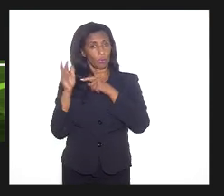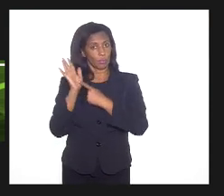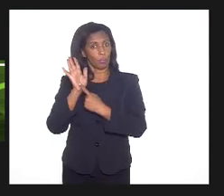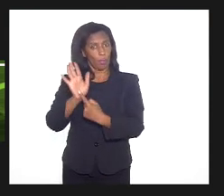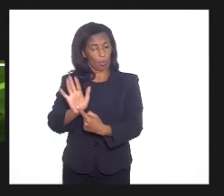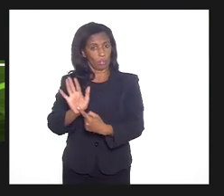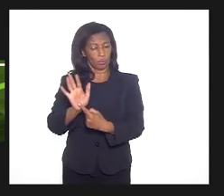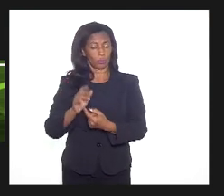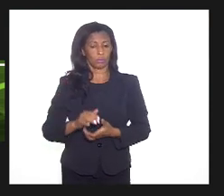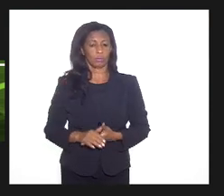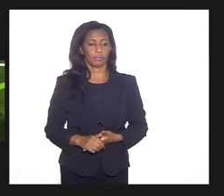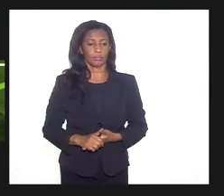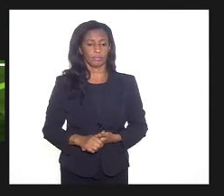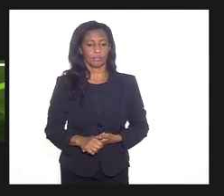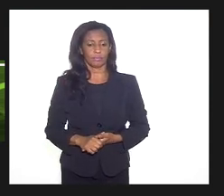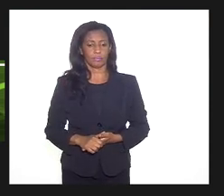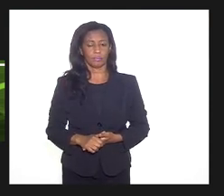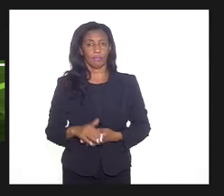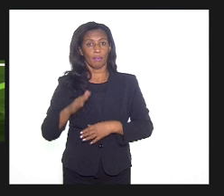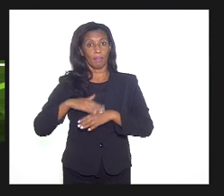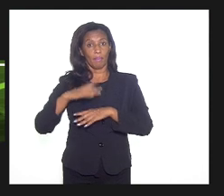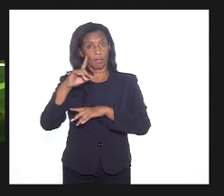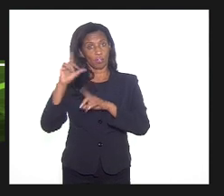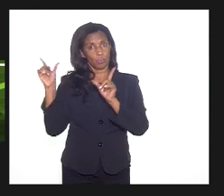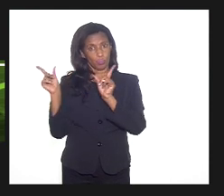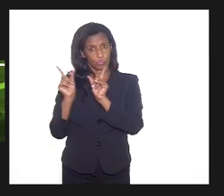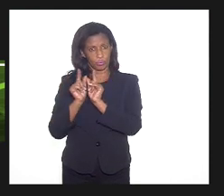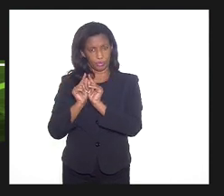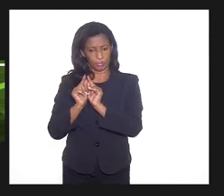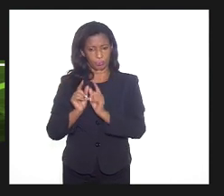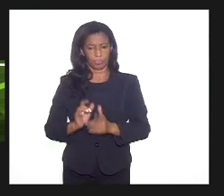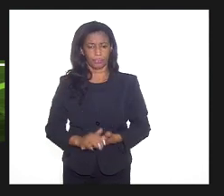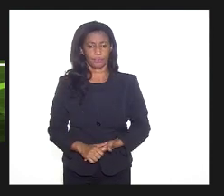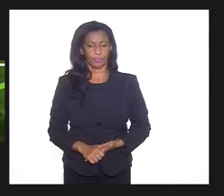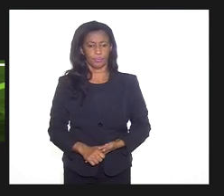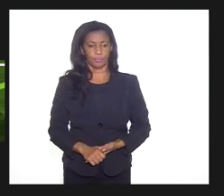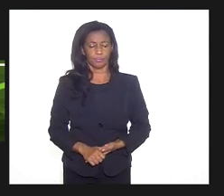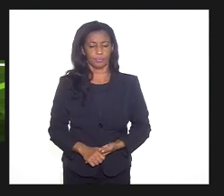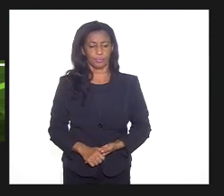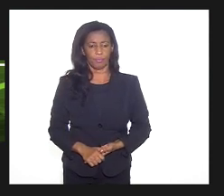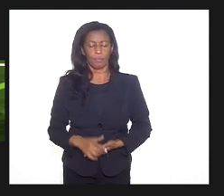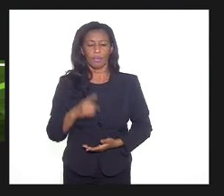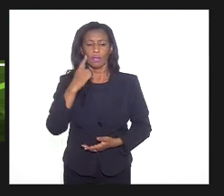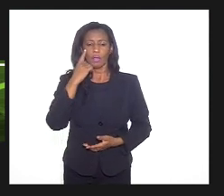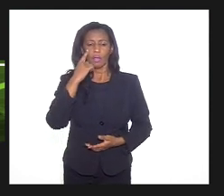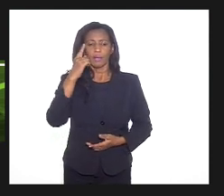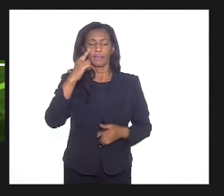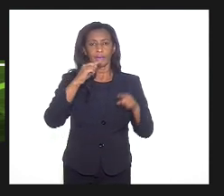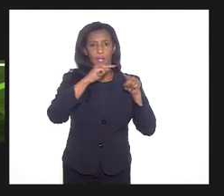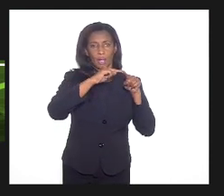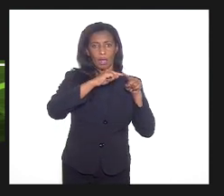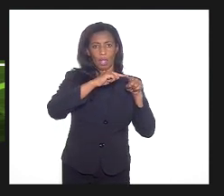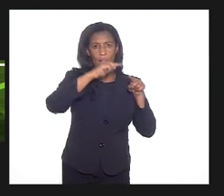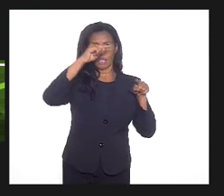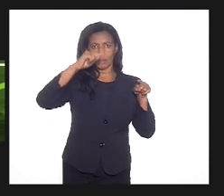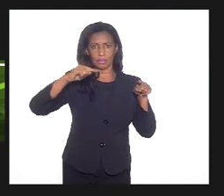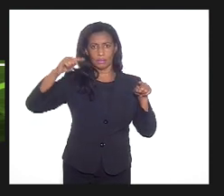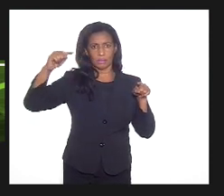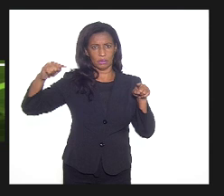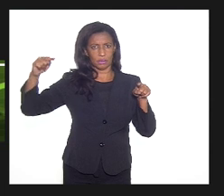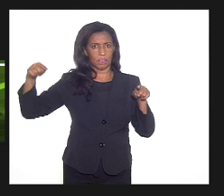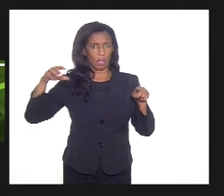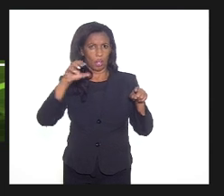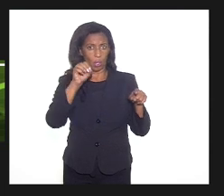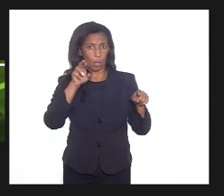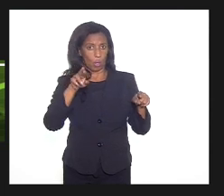resultado nominal mais reduzido, né? Então, vocês veem que aqui tem a linha de corte,